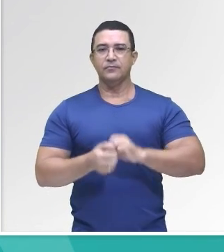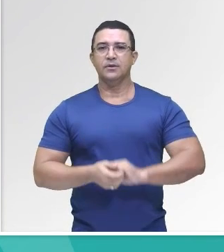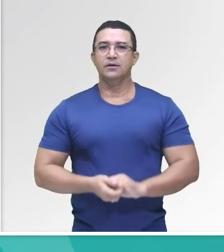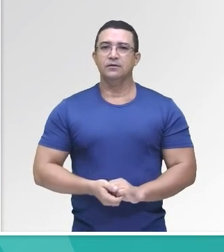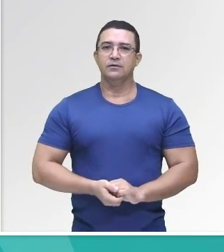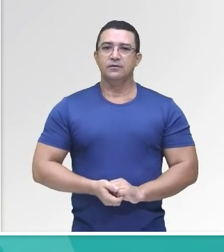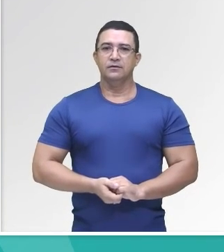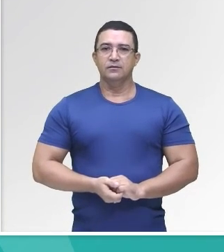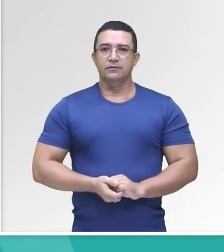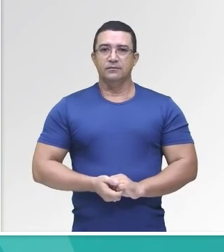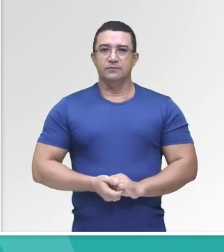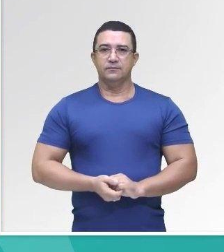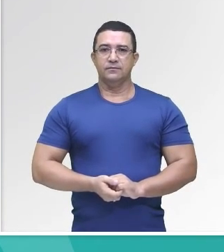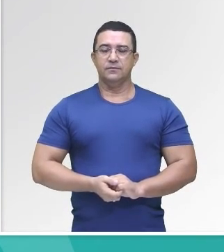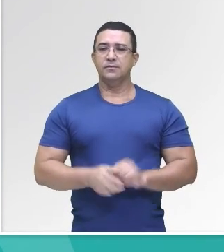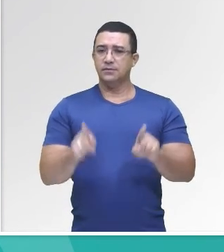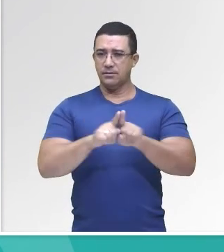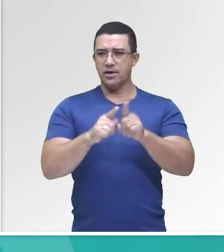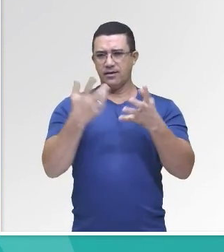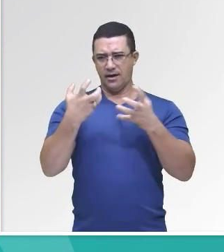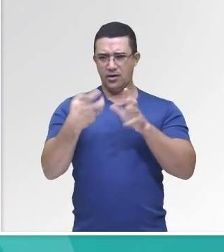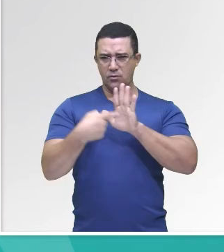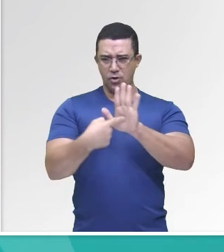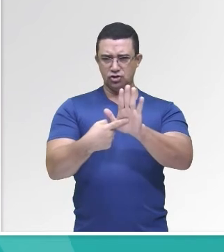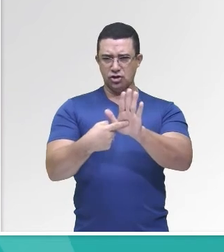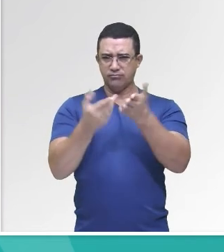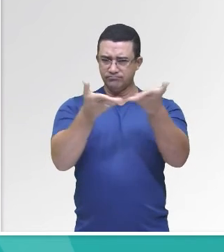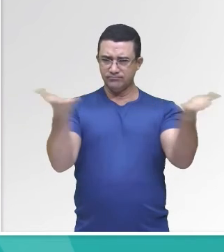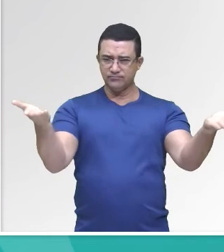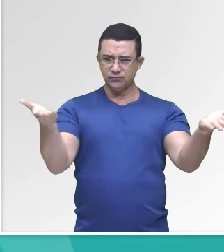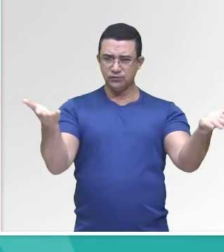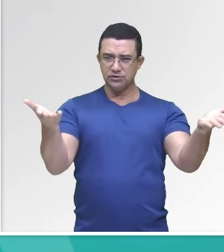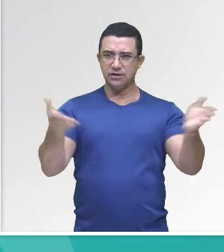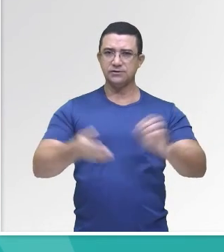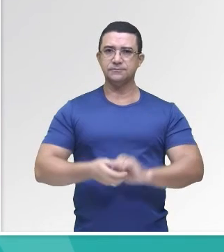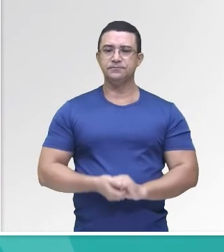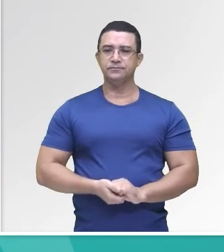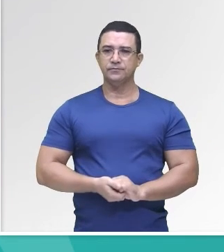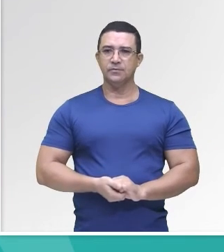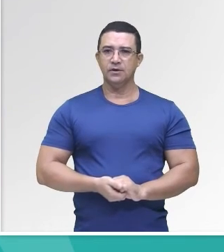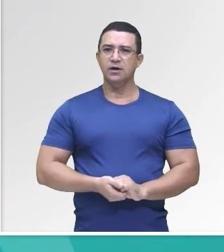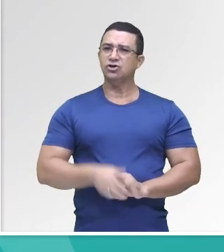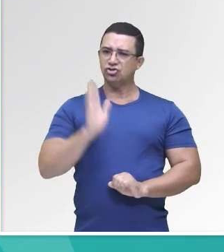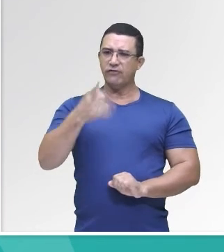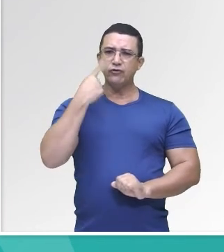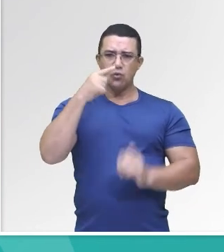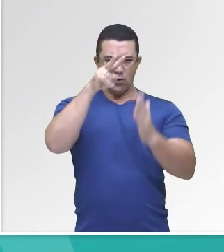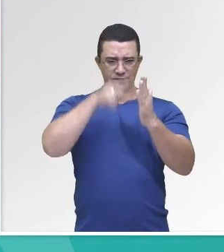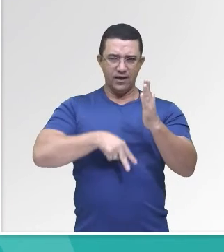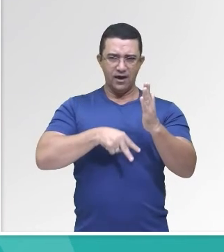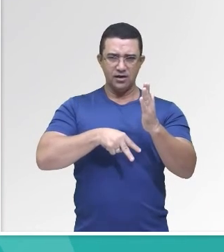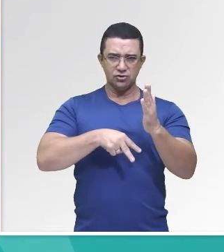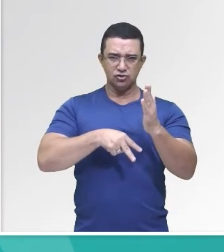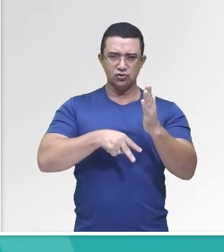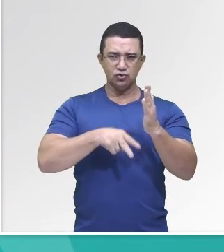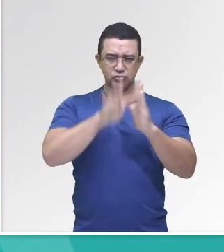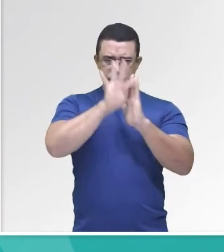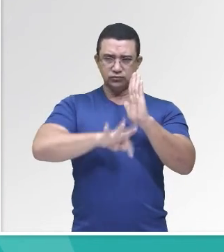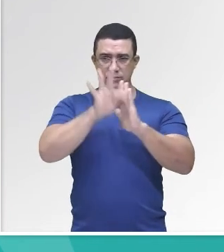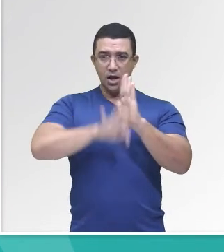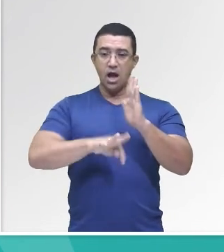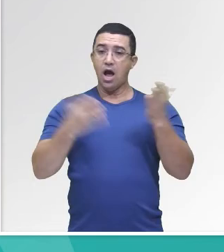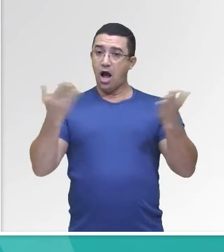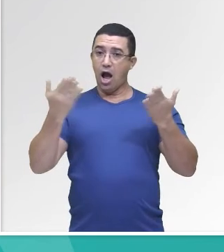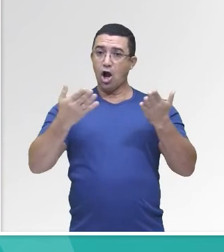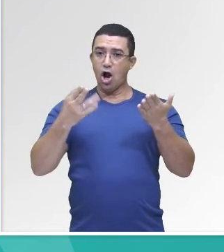Seguindo, eu quero mostrar para vocês, além que já lemos aqui o nosso texto, vamos fazer uma breve compreensão,